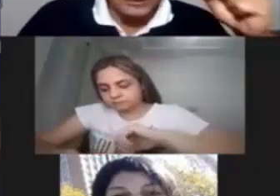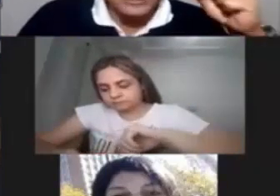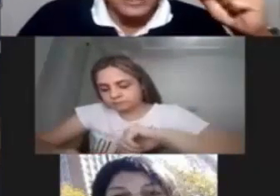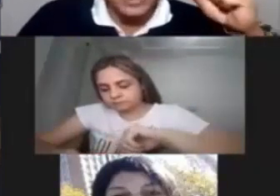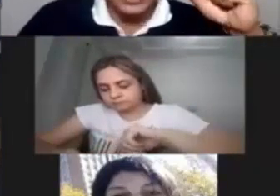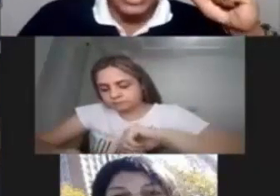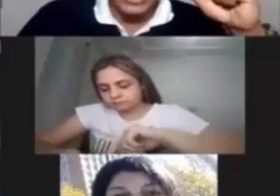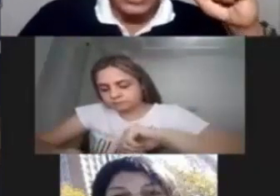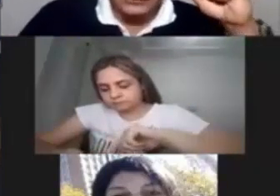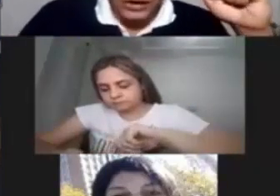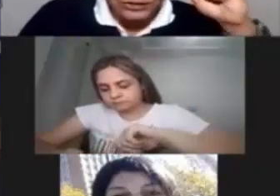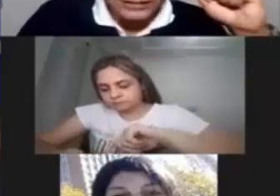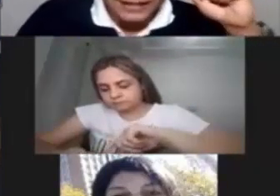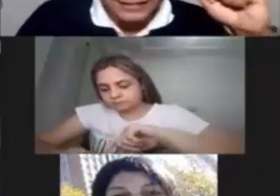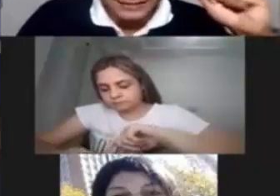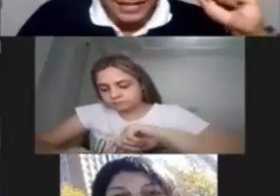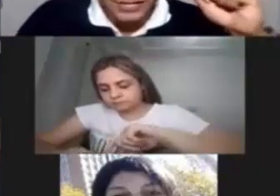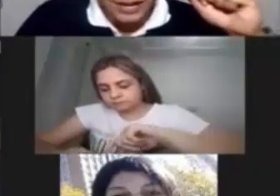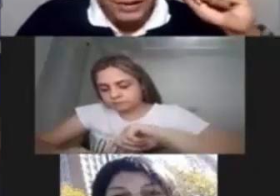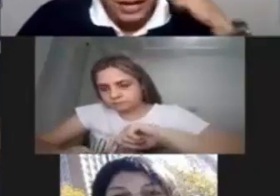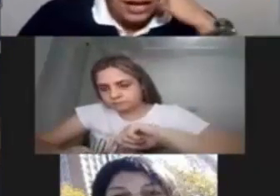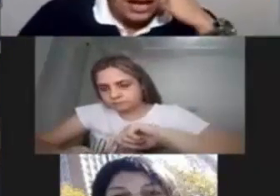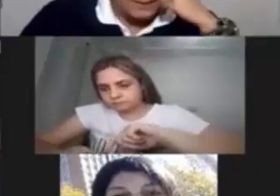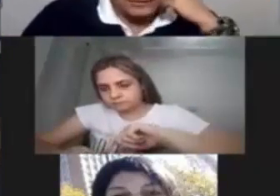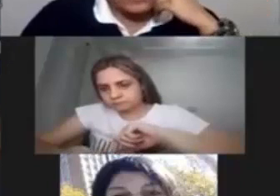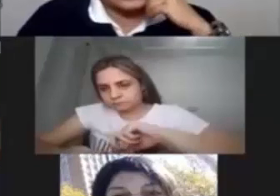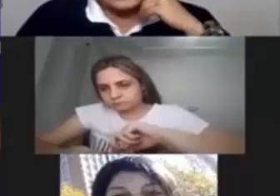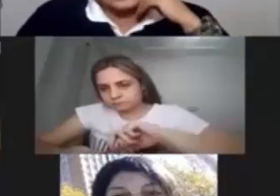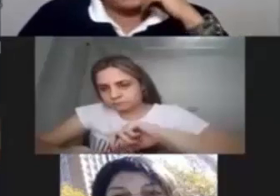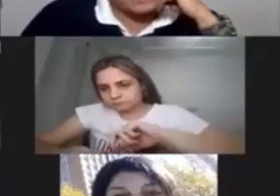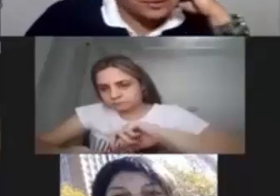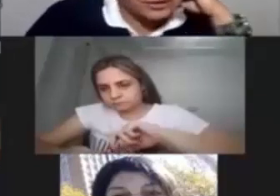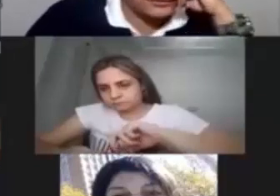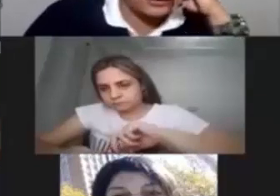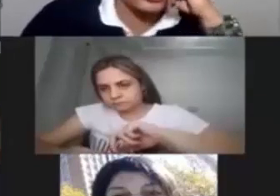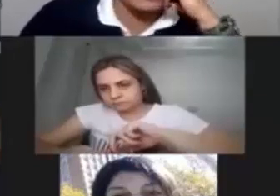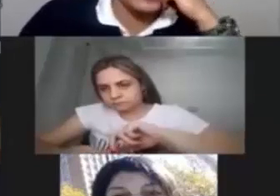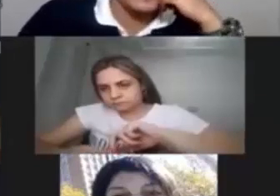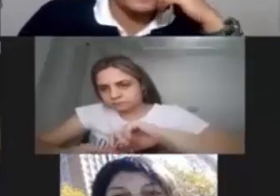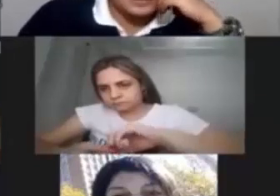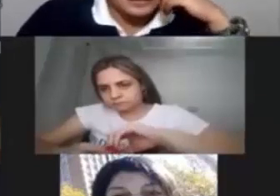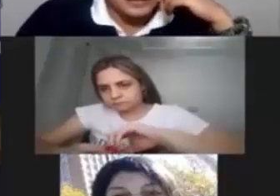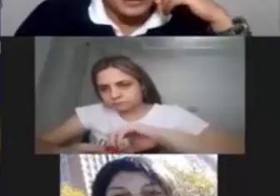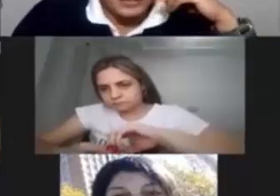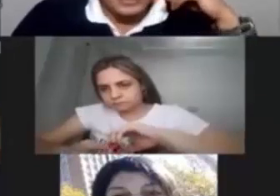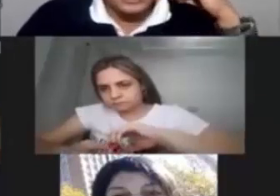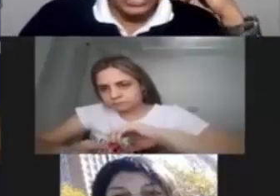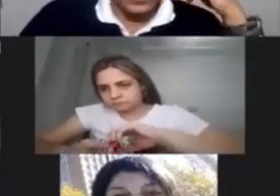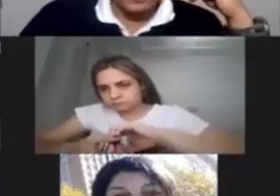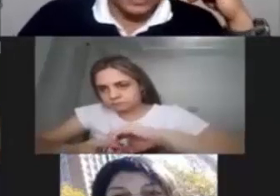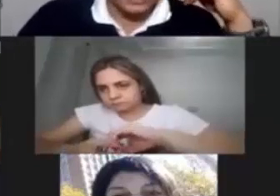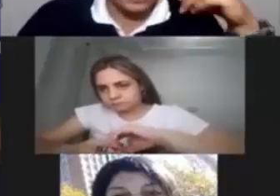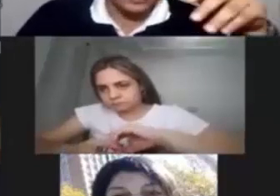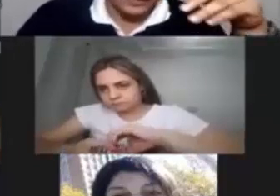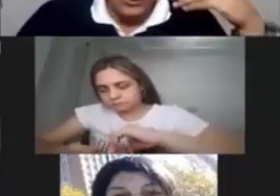eu sou o Messias eu vou ressuscitar daqui a três dias aí o pessoal vai falar assim ih rapaz um monte de gente já falou isso também né? então